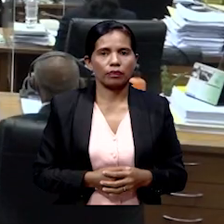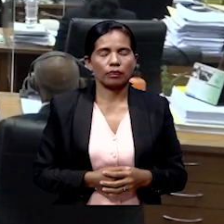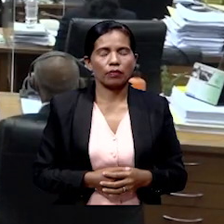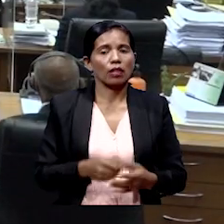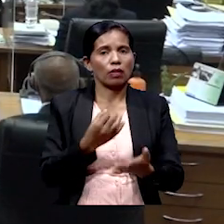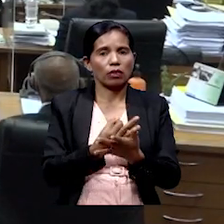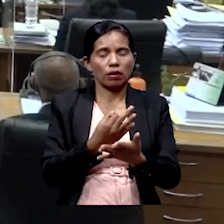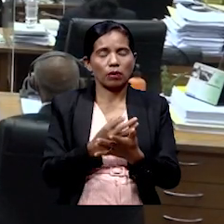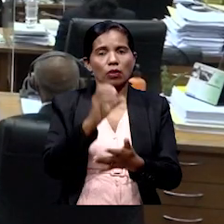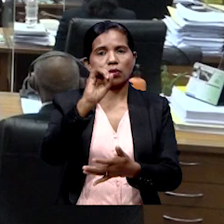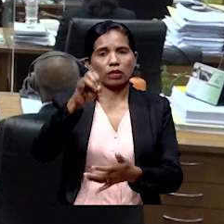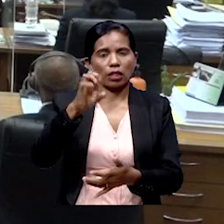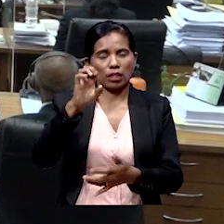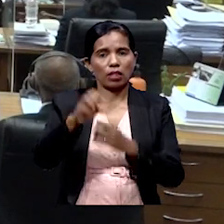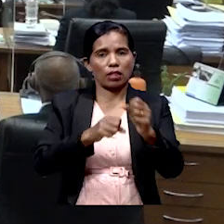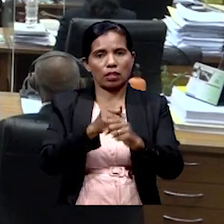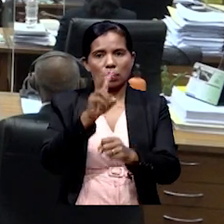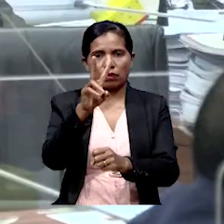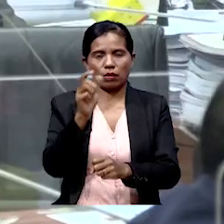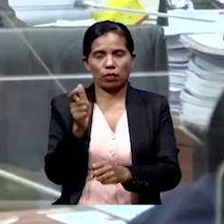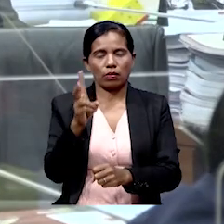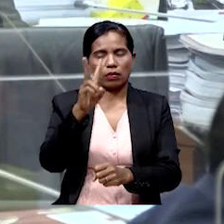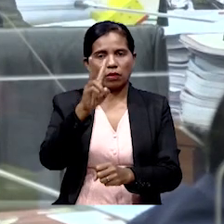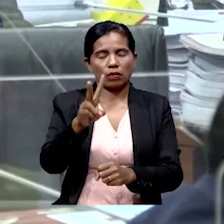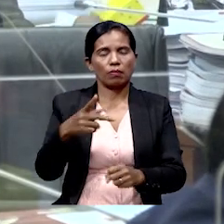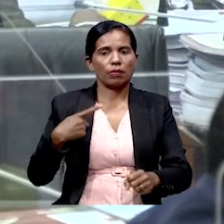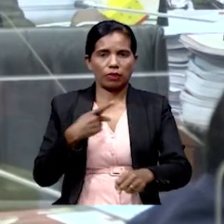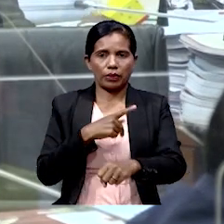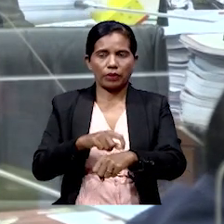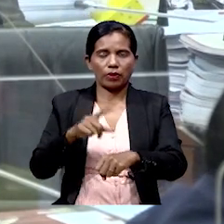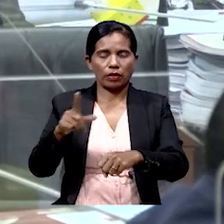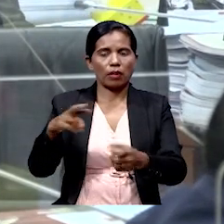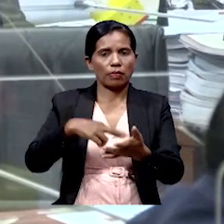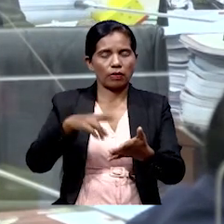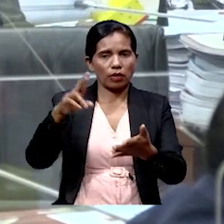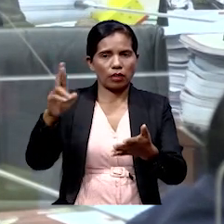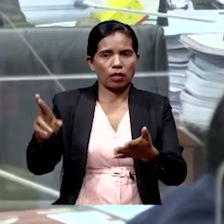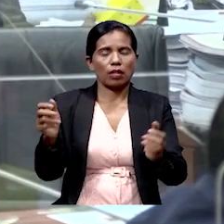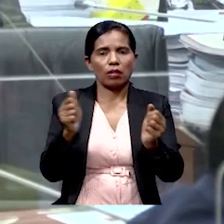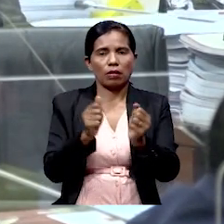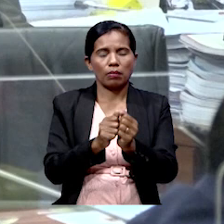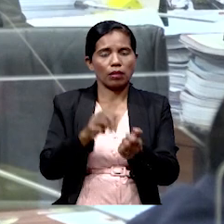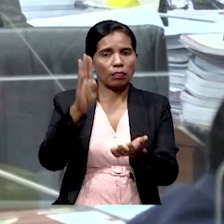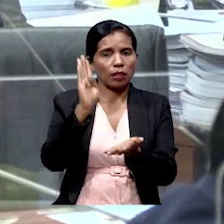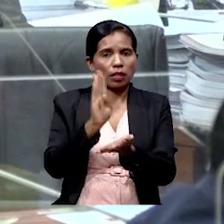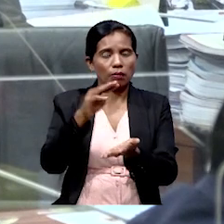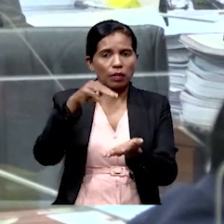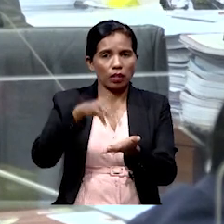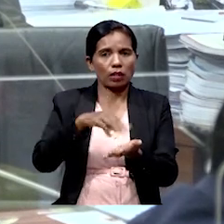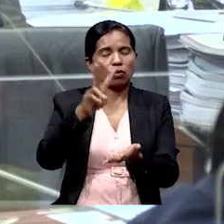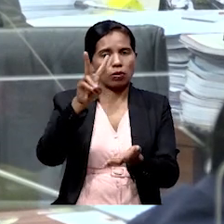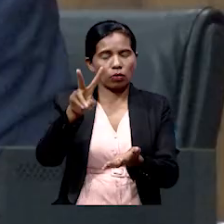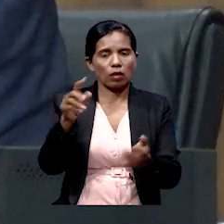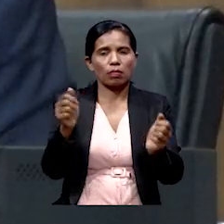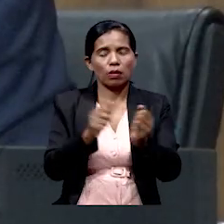Orçamento geral Estado tinha em rua ou nulo recém ruané, Parlamento Nacional aprova ona quase bilhão rua, nuné, a muito